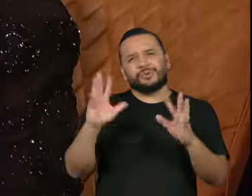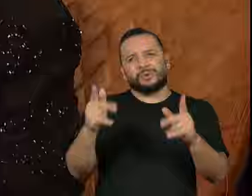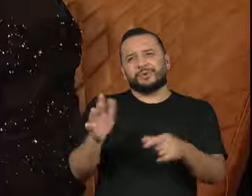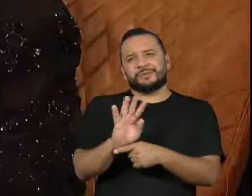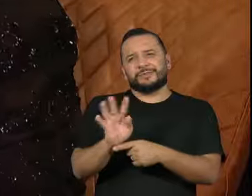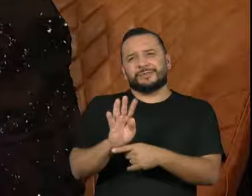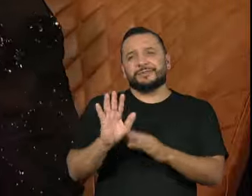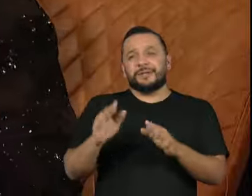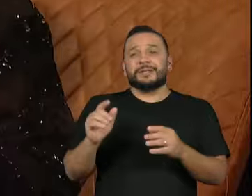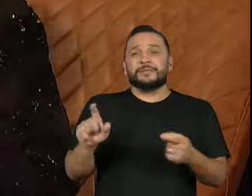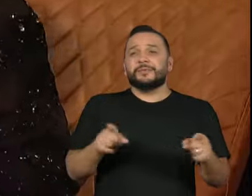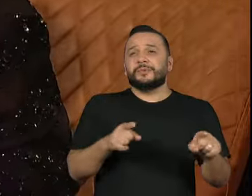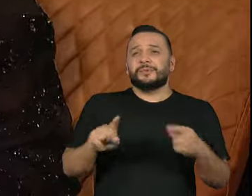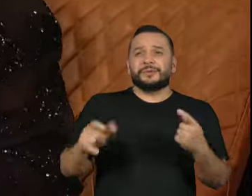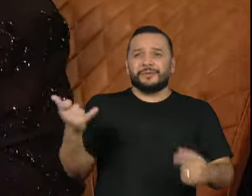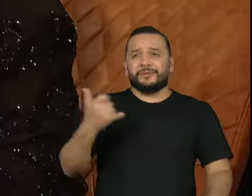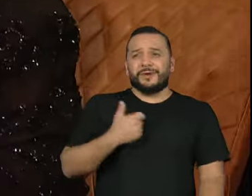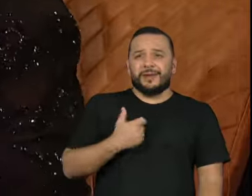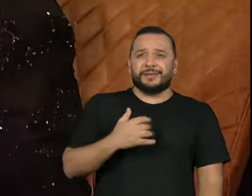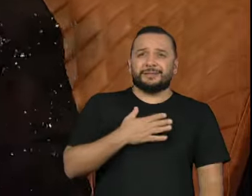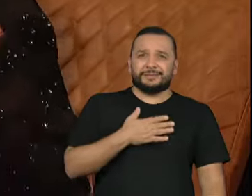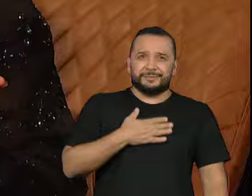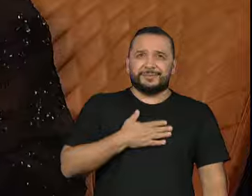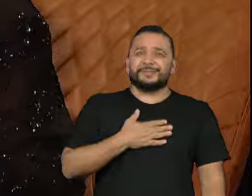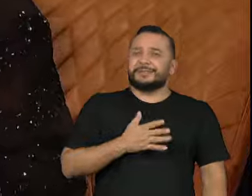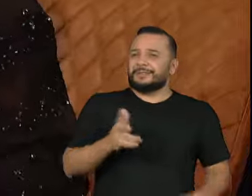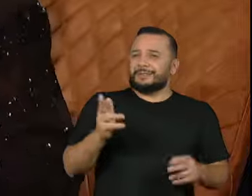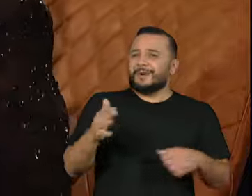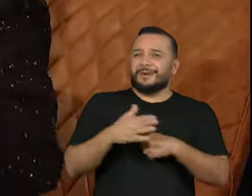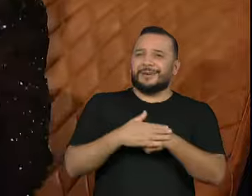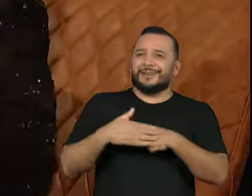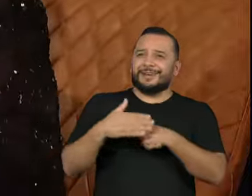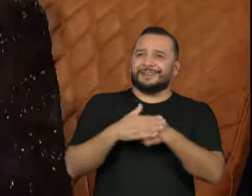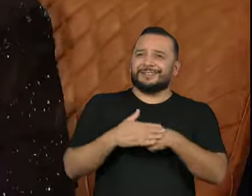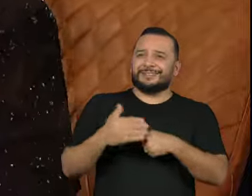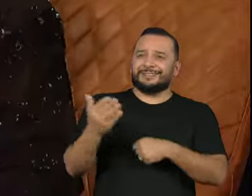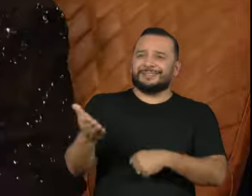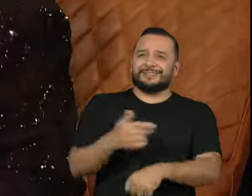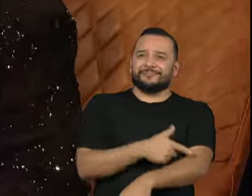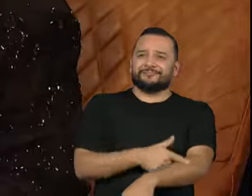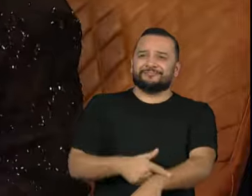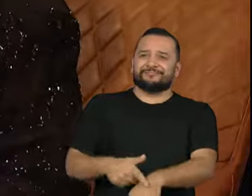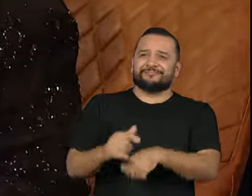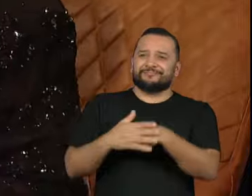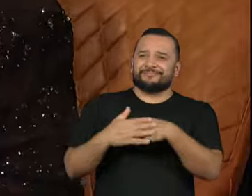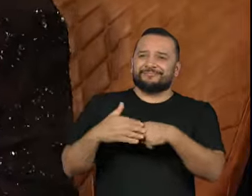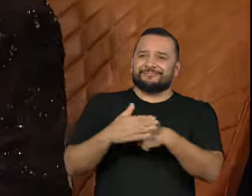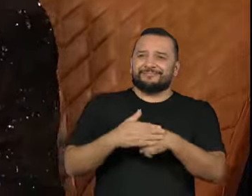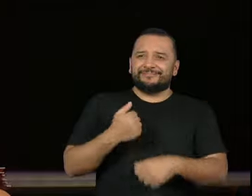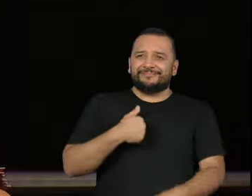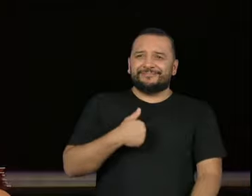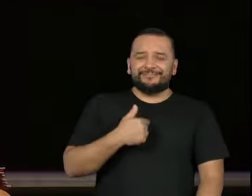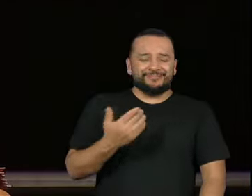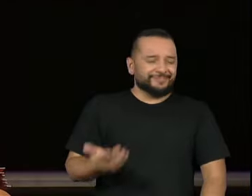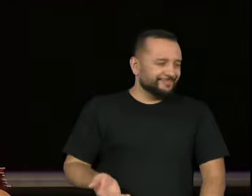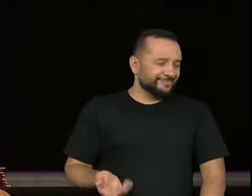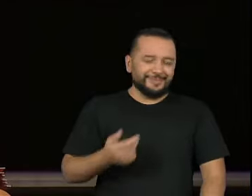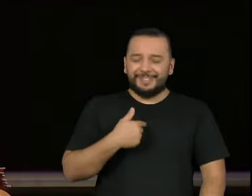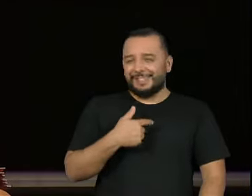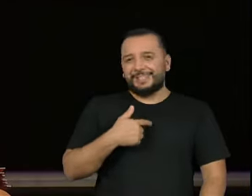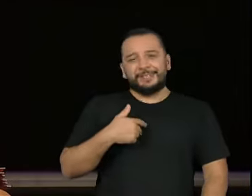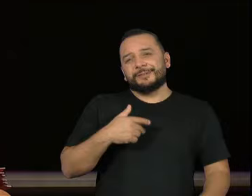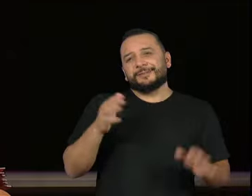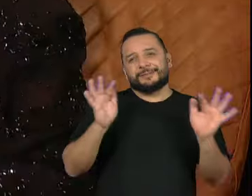quando o músico se refere a mim com essa gentileza, é muito gratificante. Gente, tem